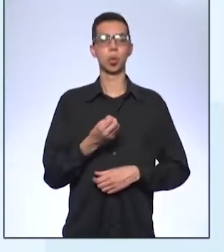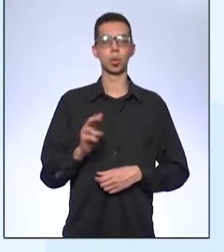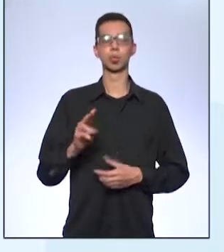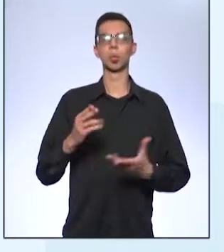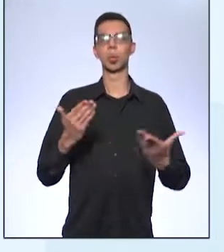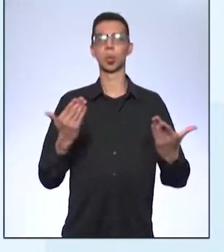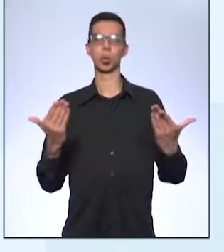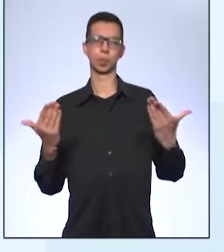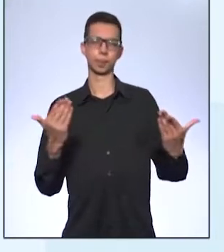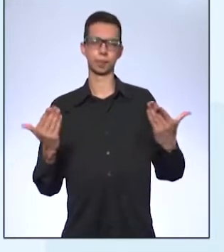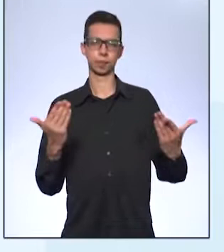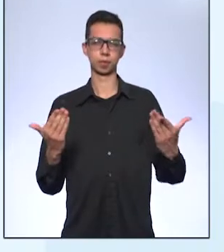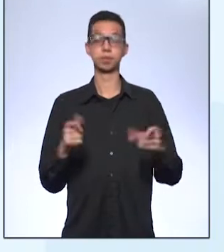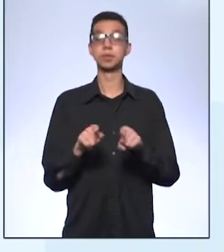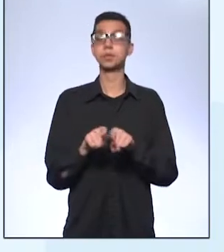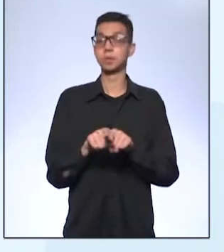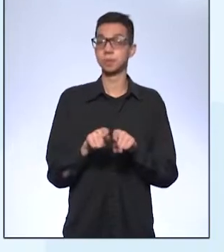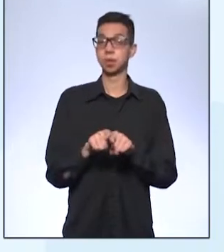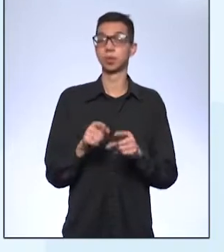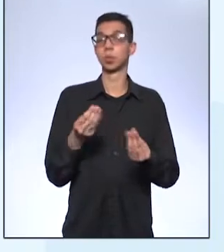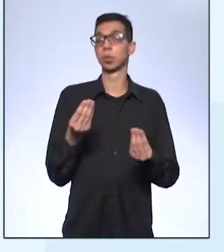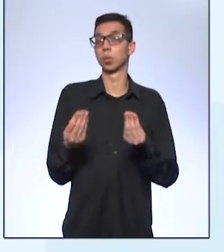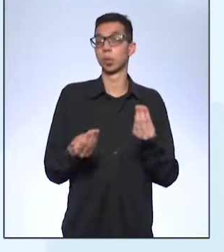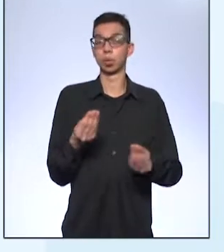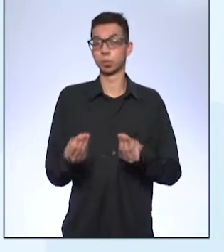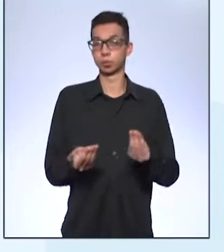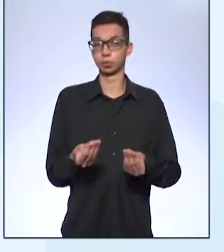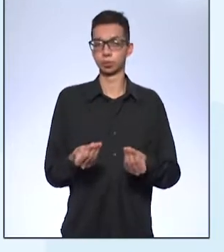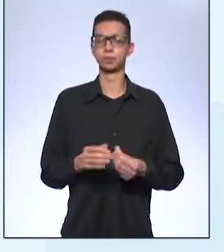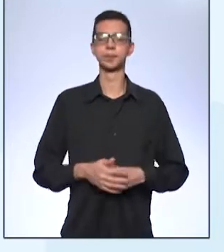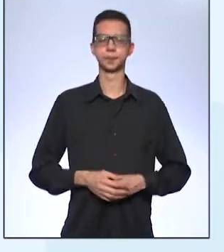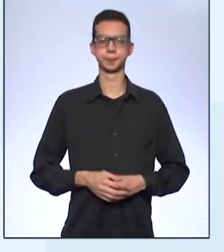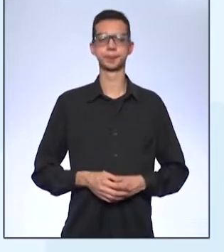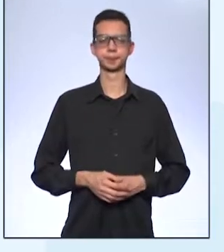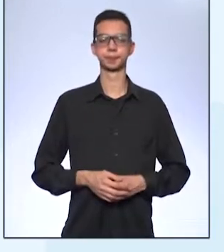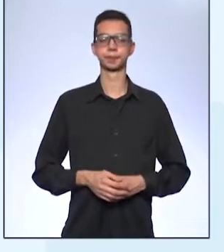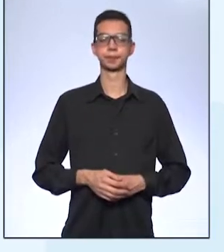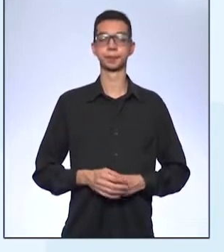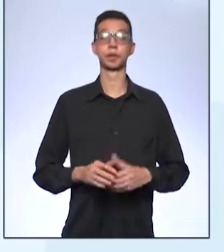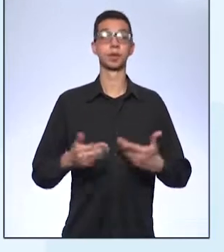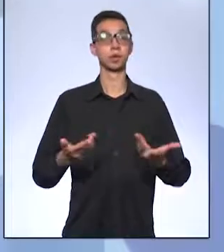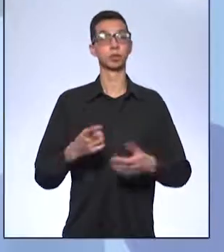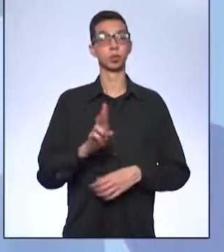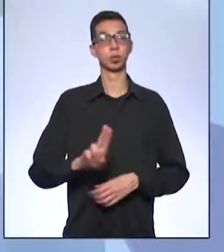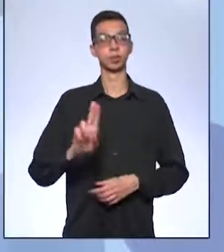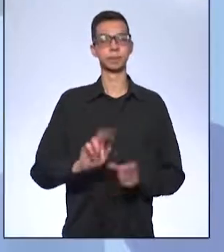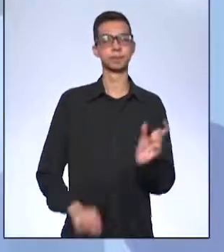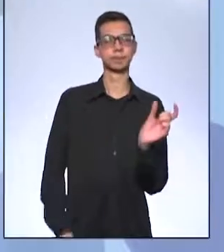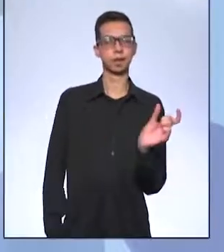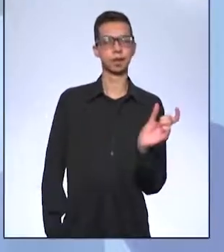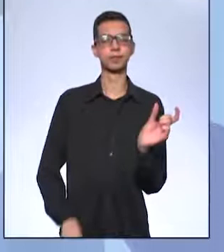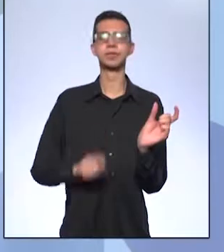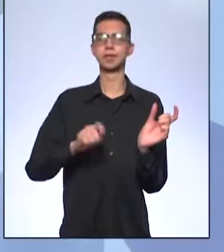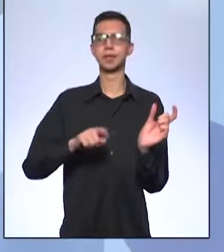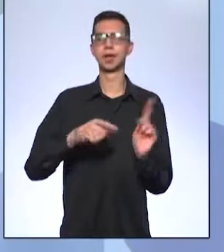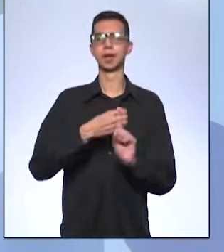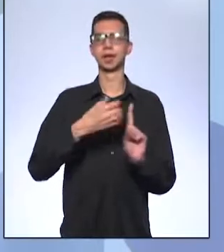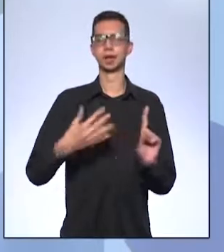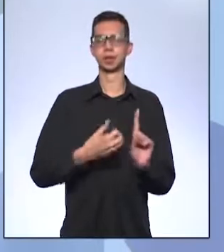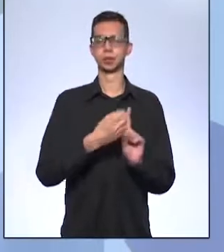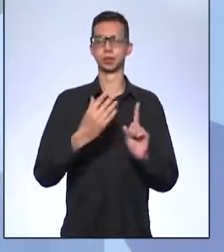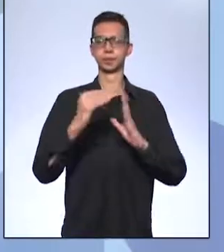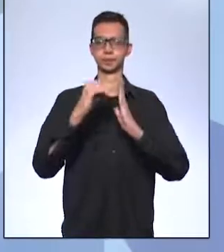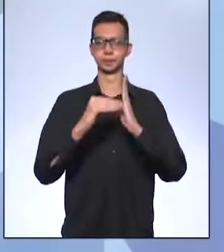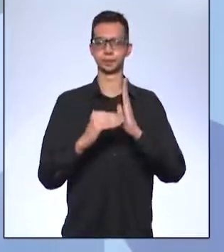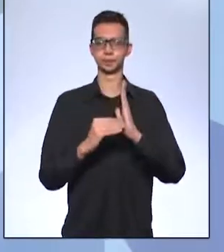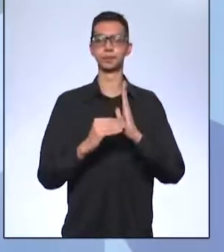Então vocês podem usar essas palavras para construir o seu argumento, que é o nosso objetivo aí nesse bimestre, certo? Então a campanha